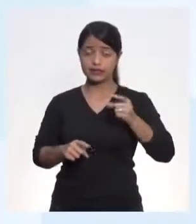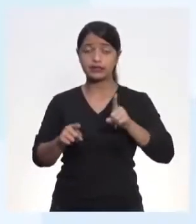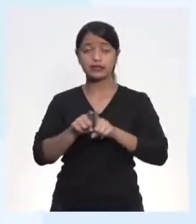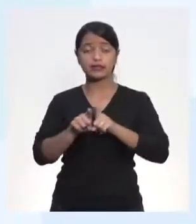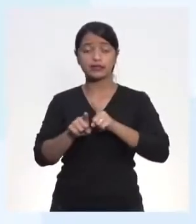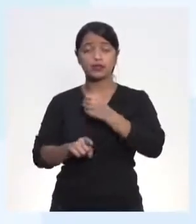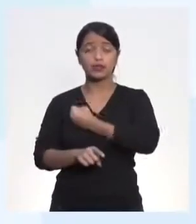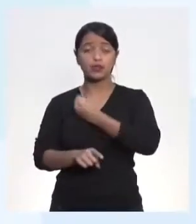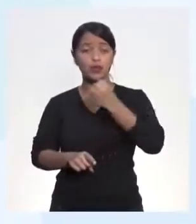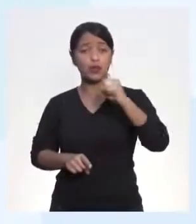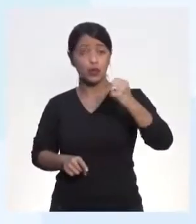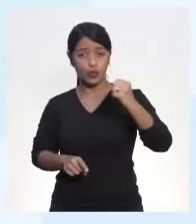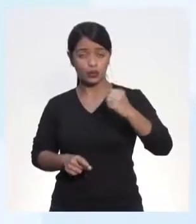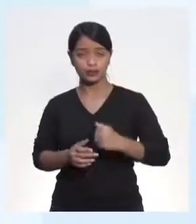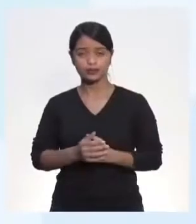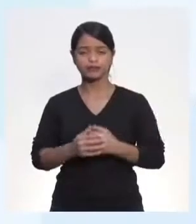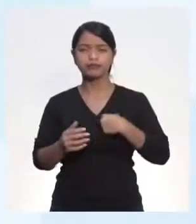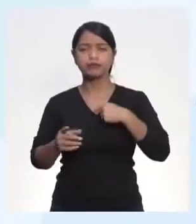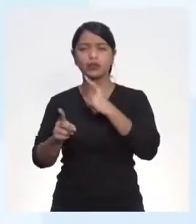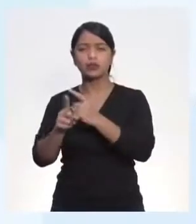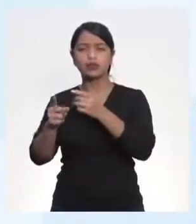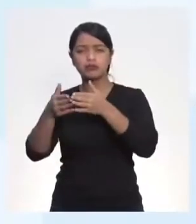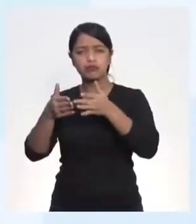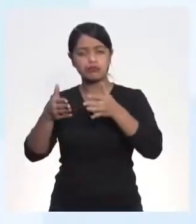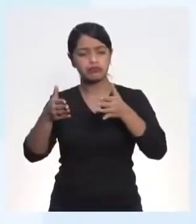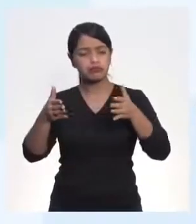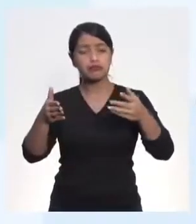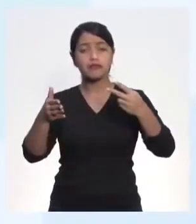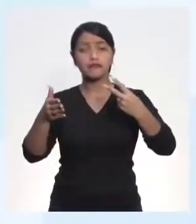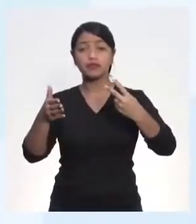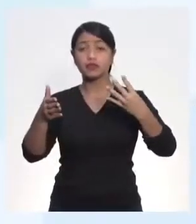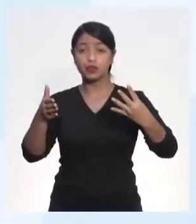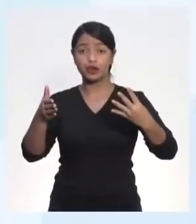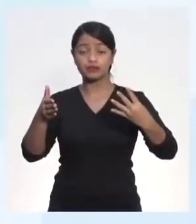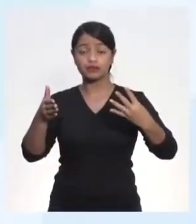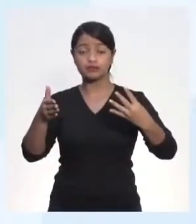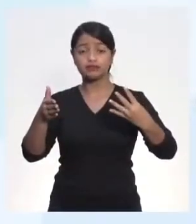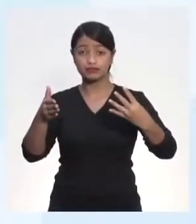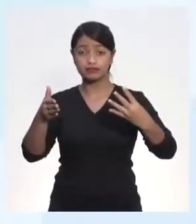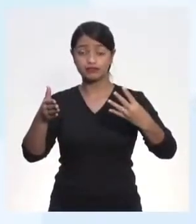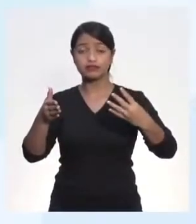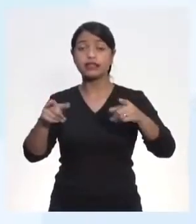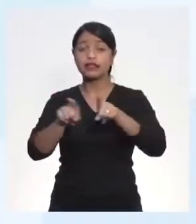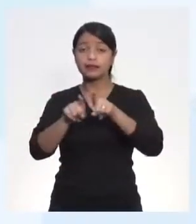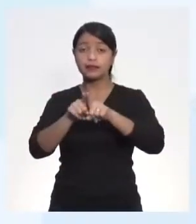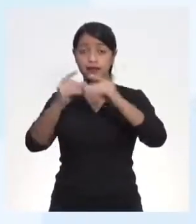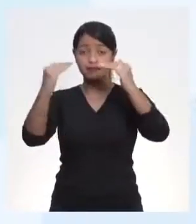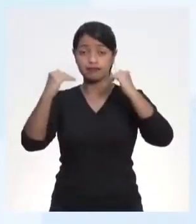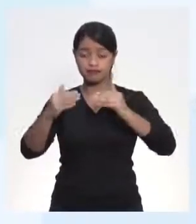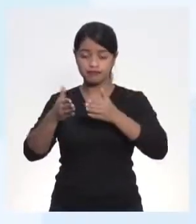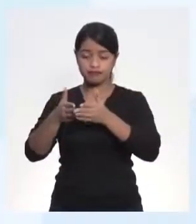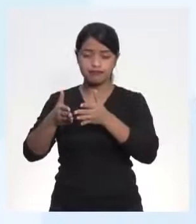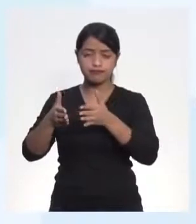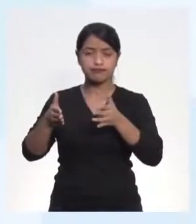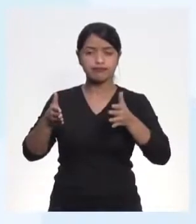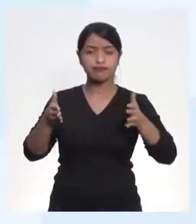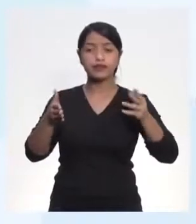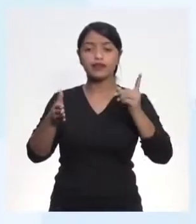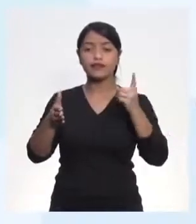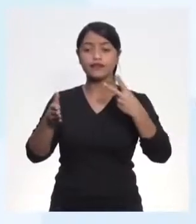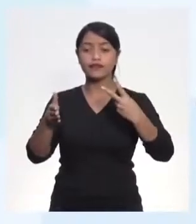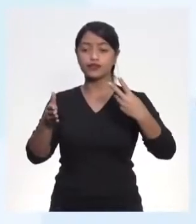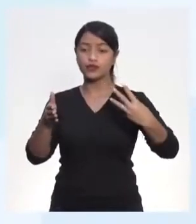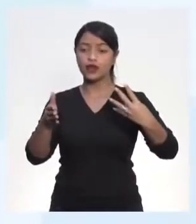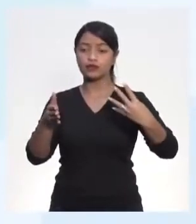eu vou encontrar, por exemplo, o 24 aqui, ó, como o mínimo múltiplo comum entre o 6 e o